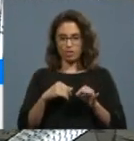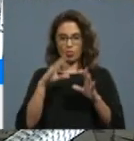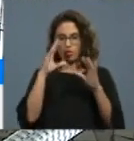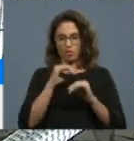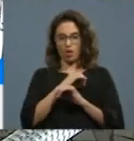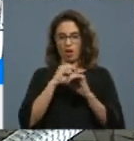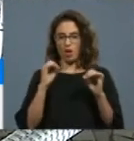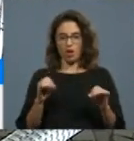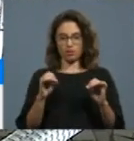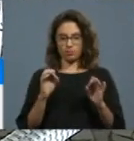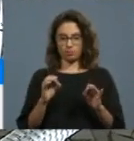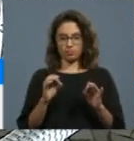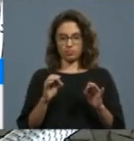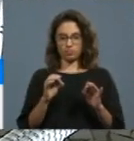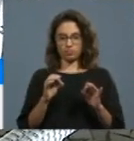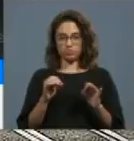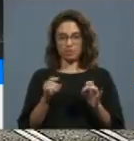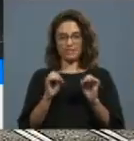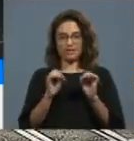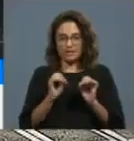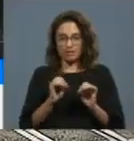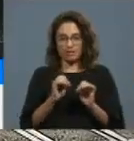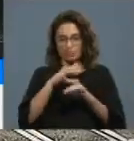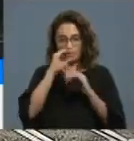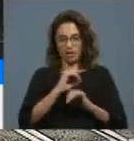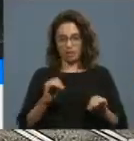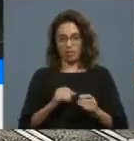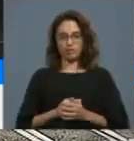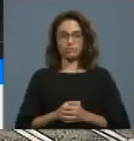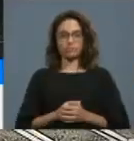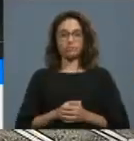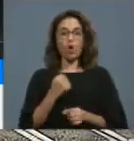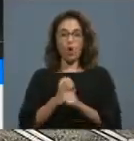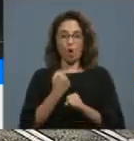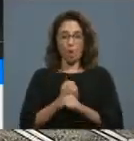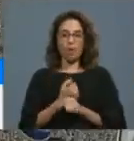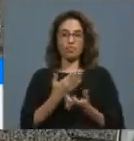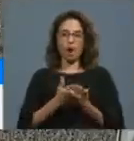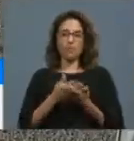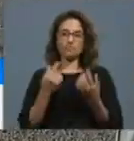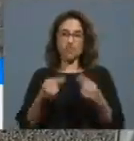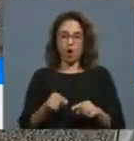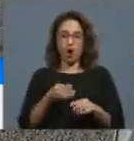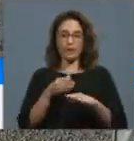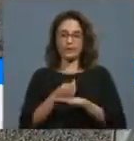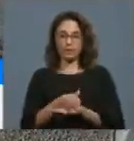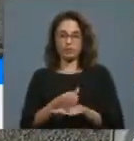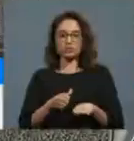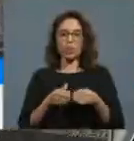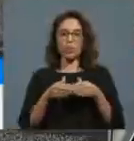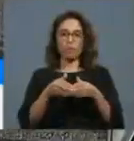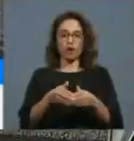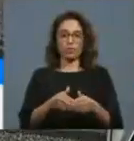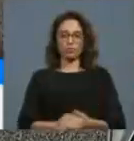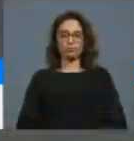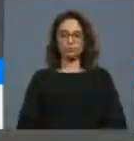Não temos nada, absolutamente nada. Durante as obras, apenas vão garantir o acesso às embarcações. Vai